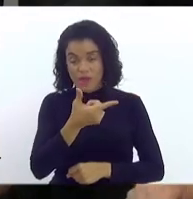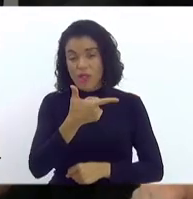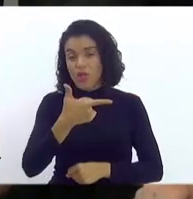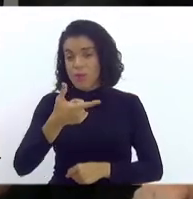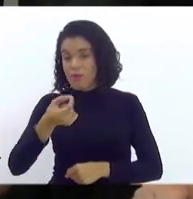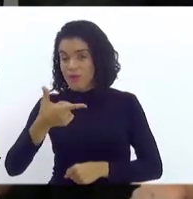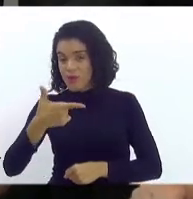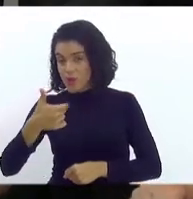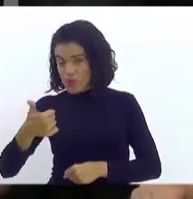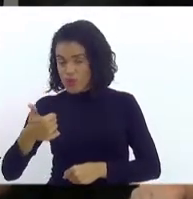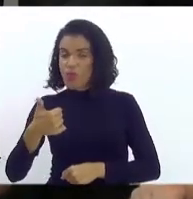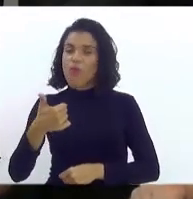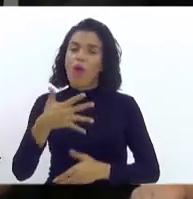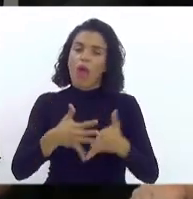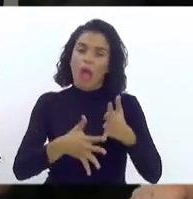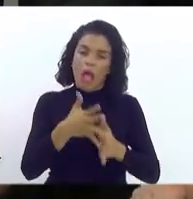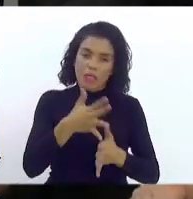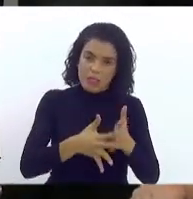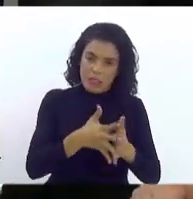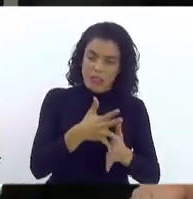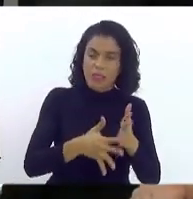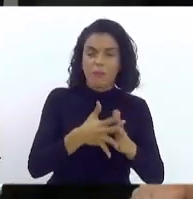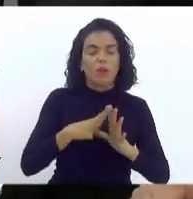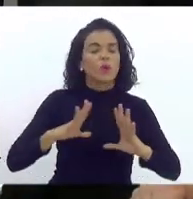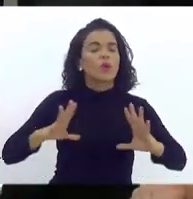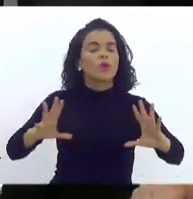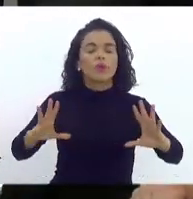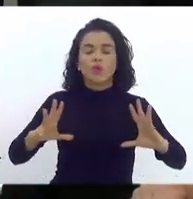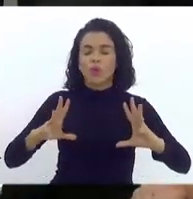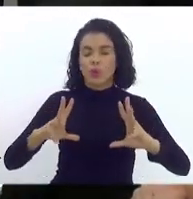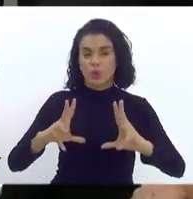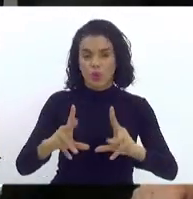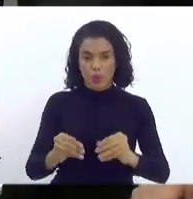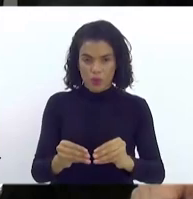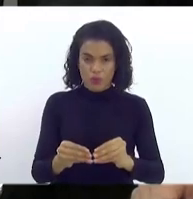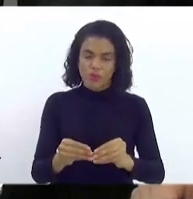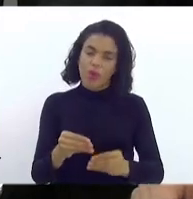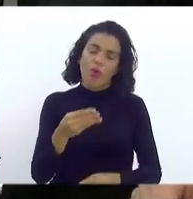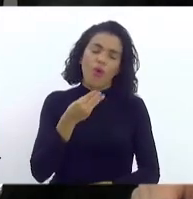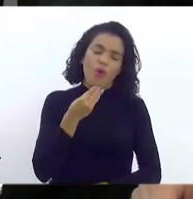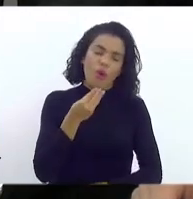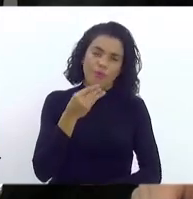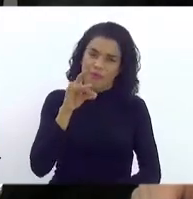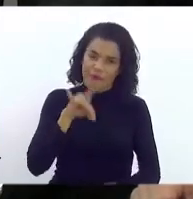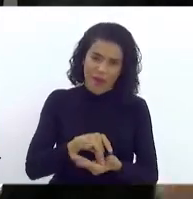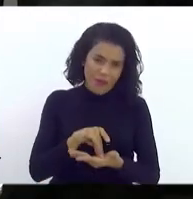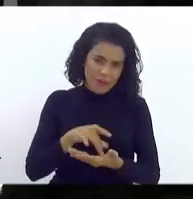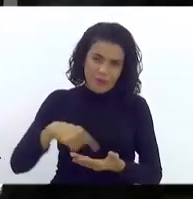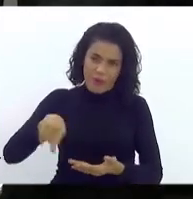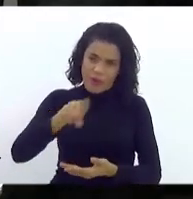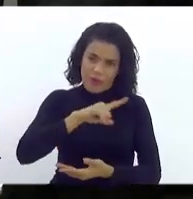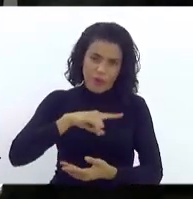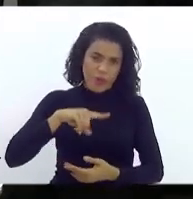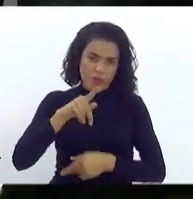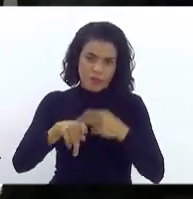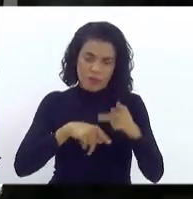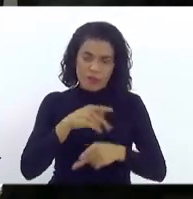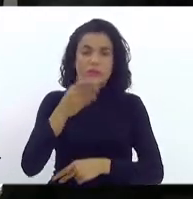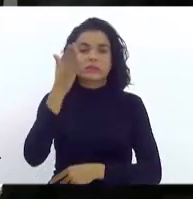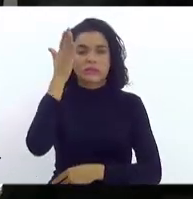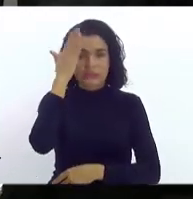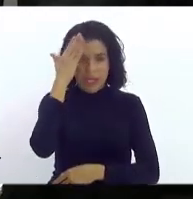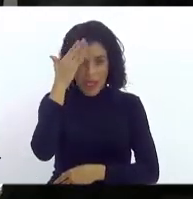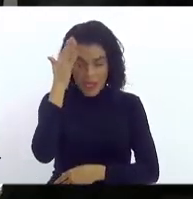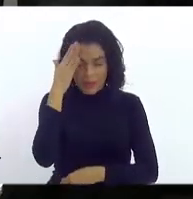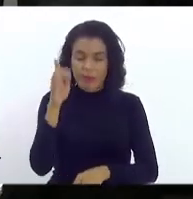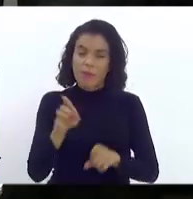que isso afetou a todos, isso é fato de conhecimento público, e nós vamos